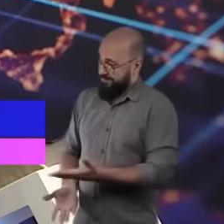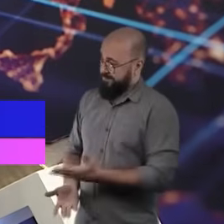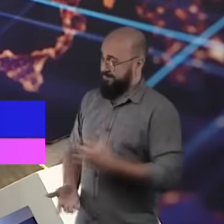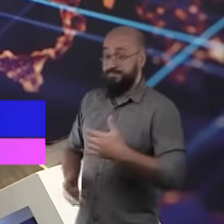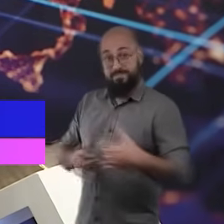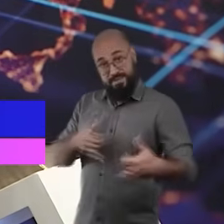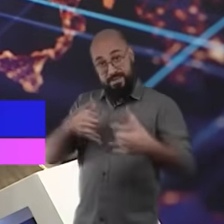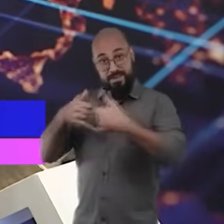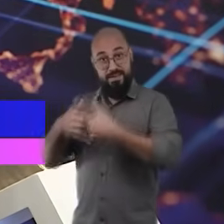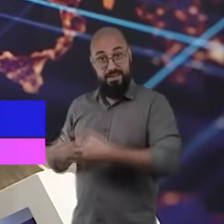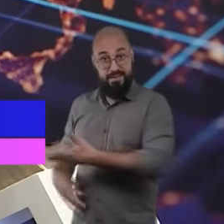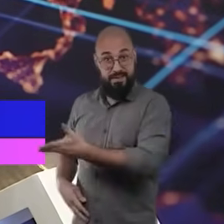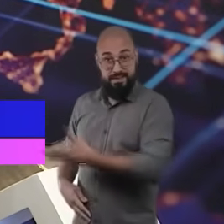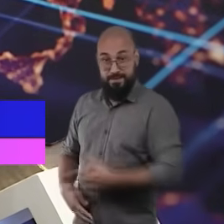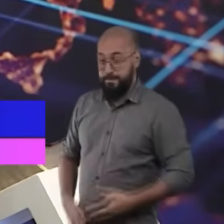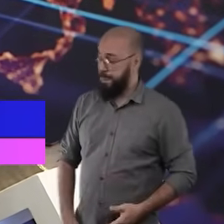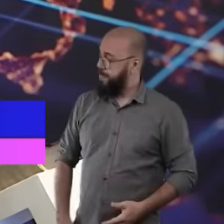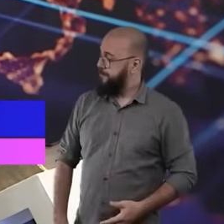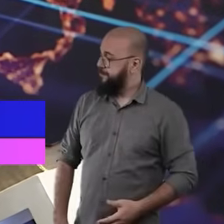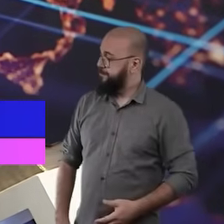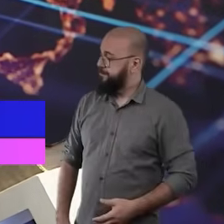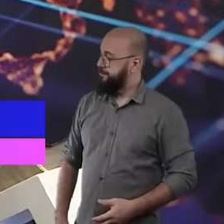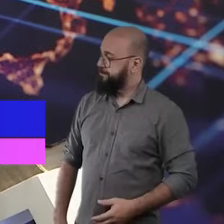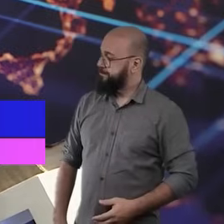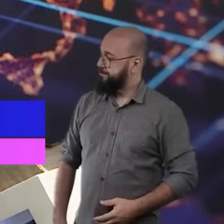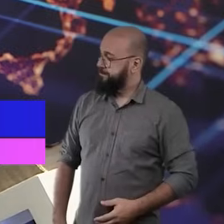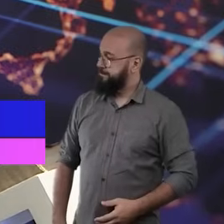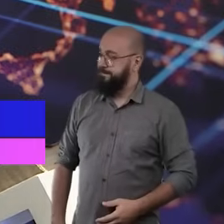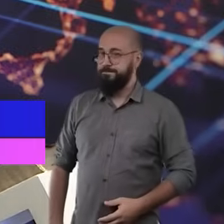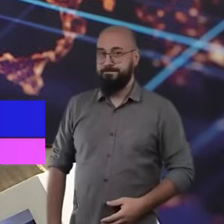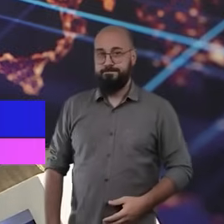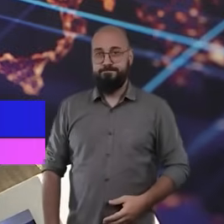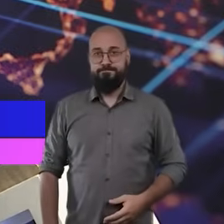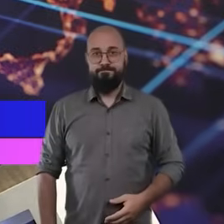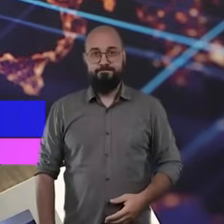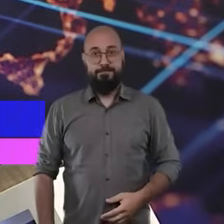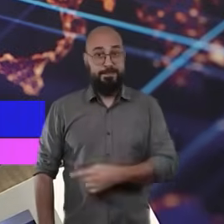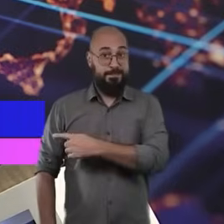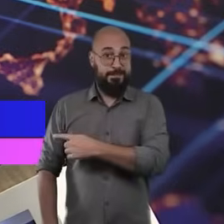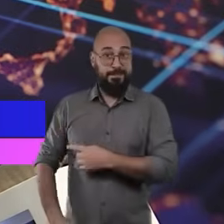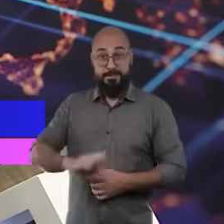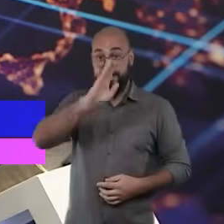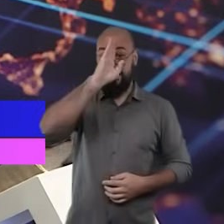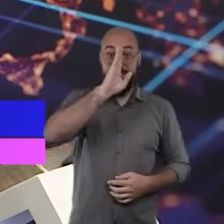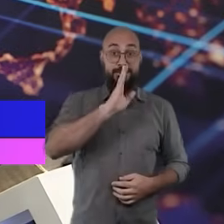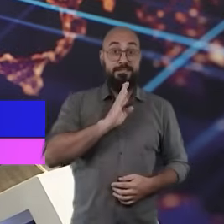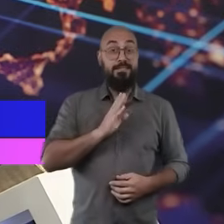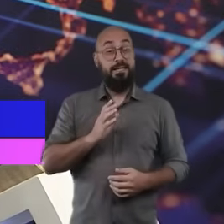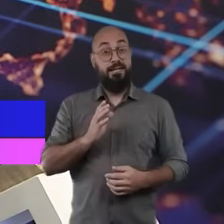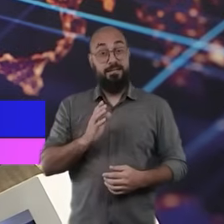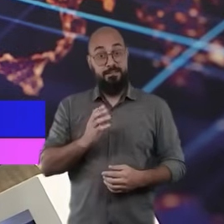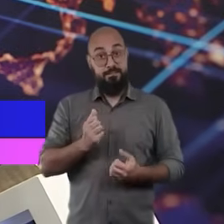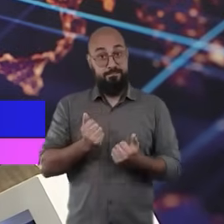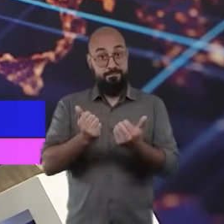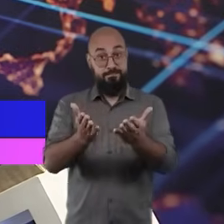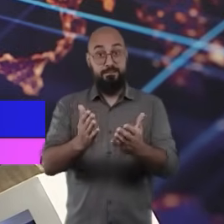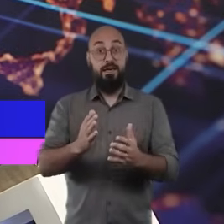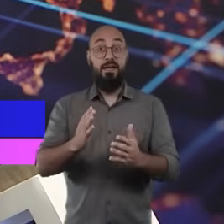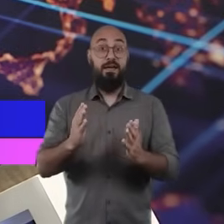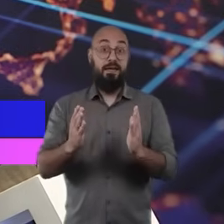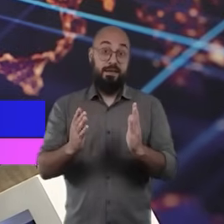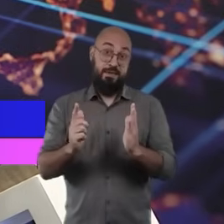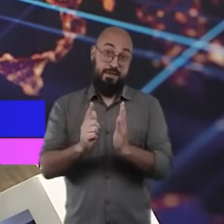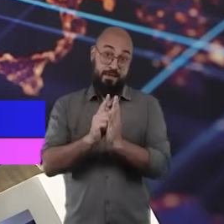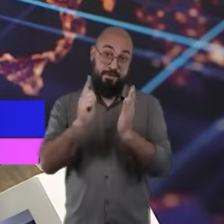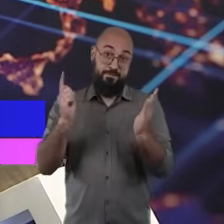27 31 21. 12 21 27 31 21 e nós vamos mandar gratuitamente para você essa revista, tá? Você pode